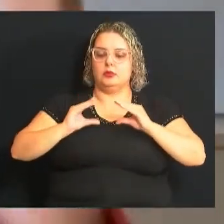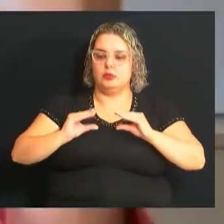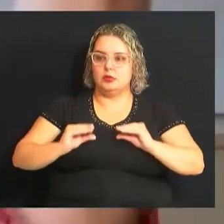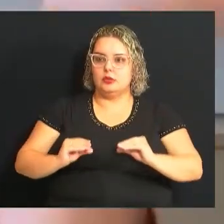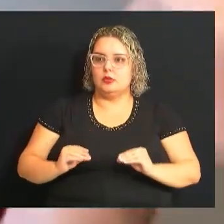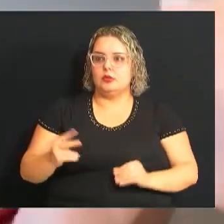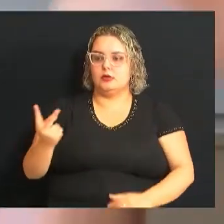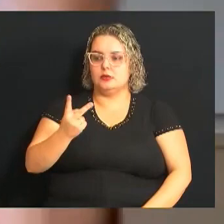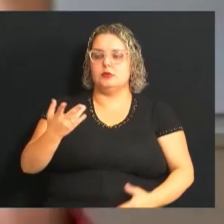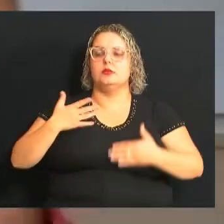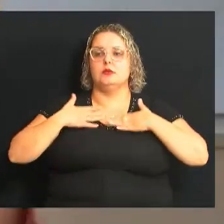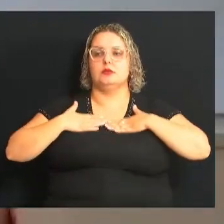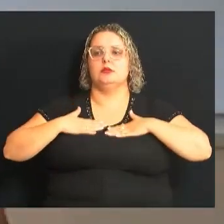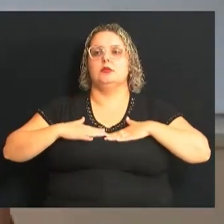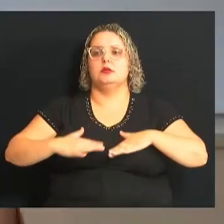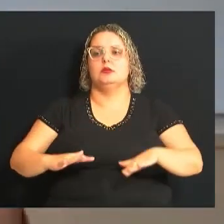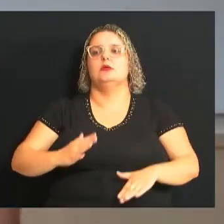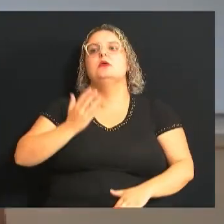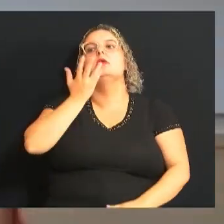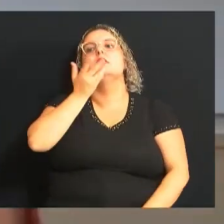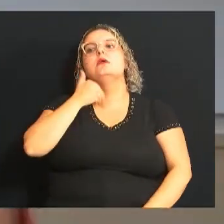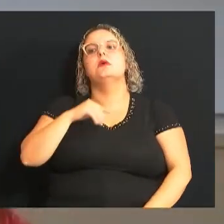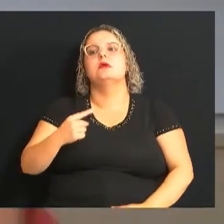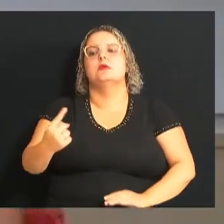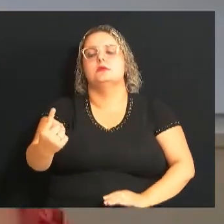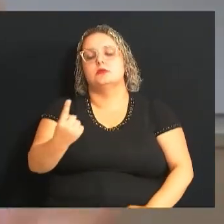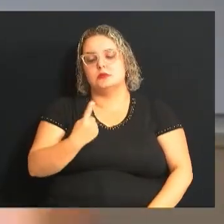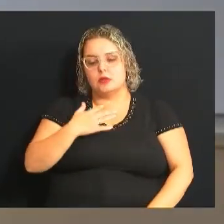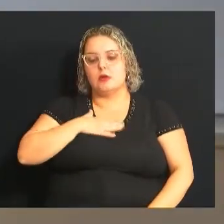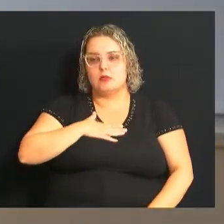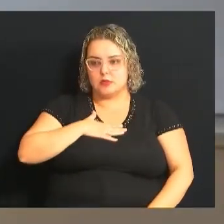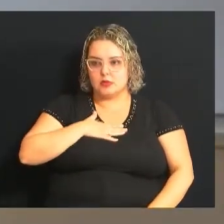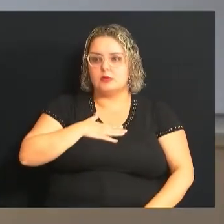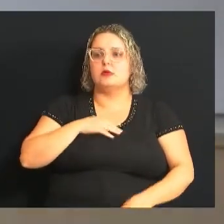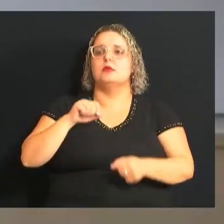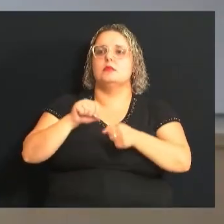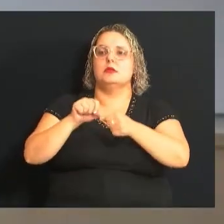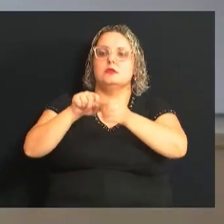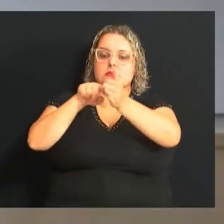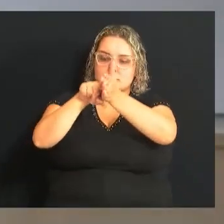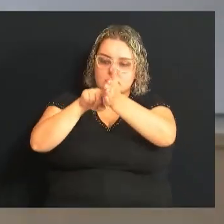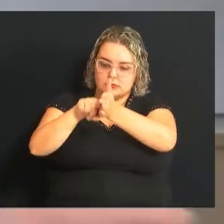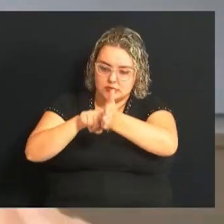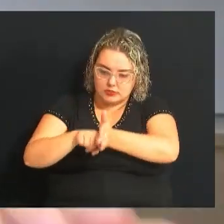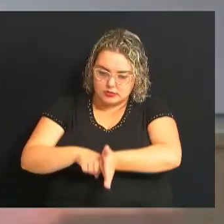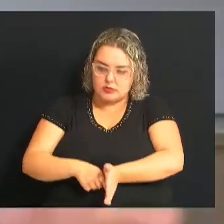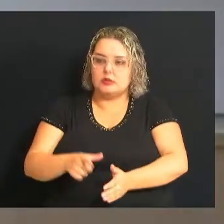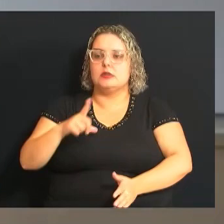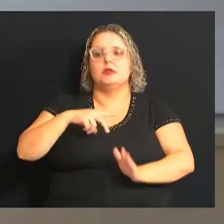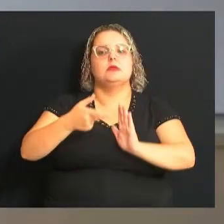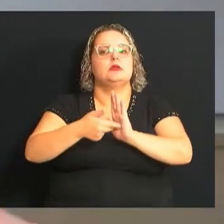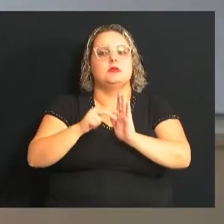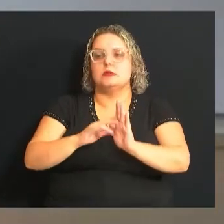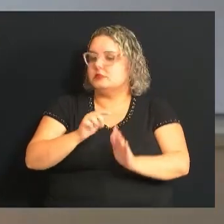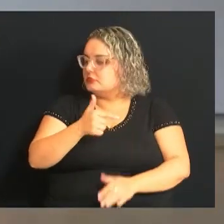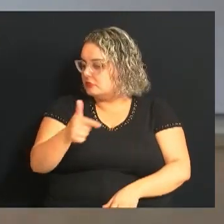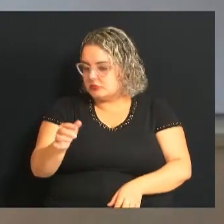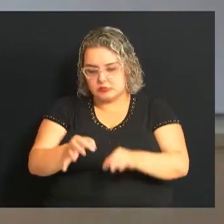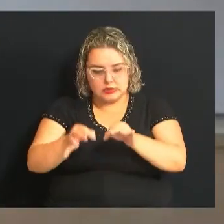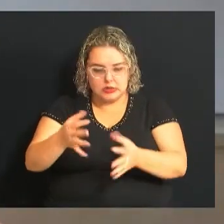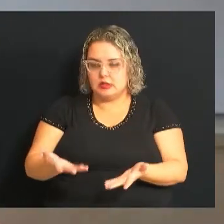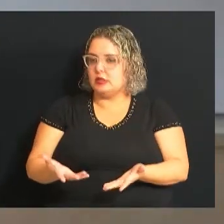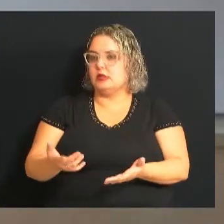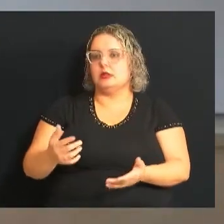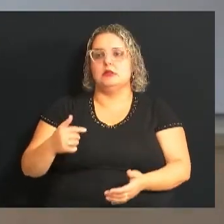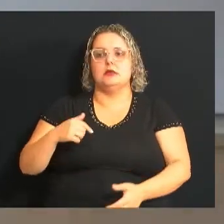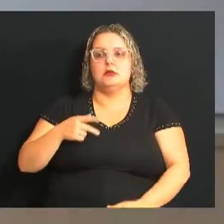Mas a criança tem que vir comigo para aí eu fazer as perguntas, enfim, que fazem sentido, sem julgamento, sem me